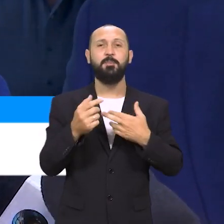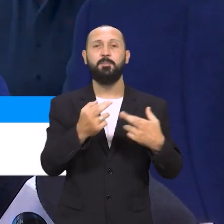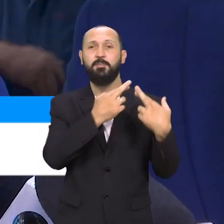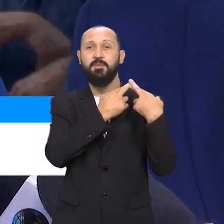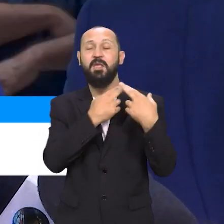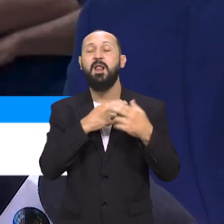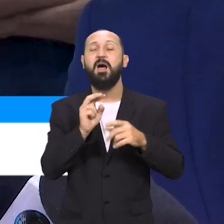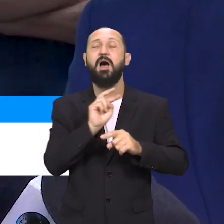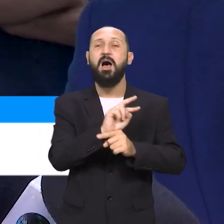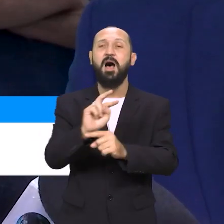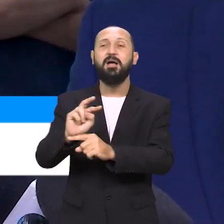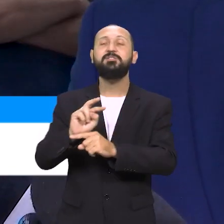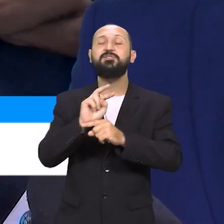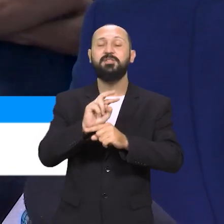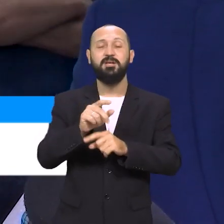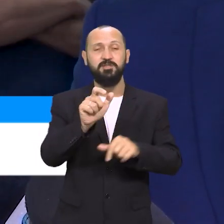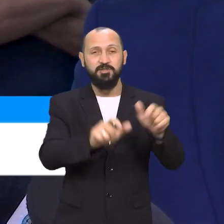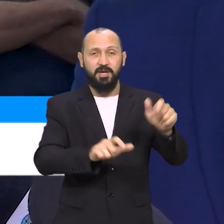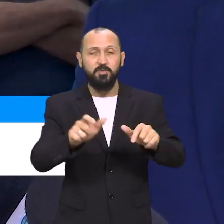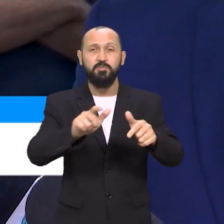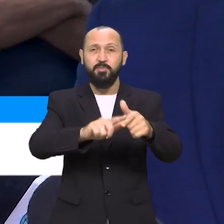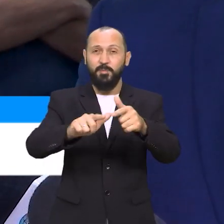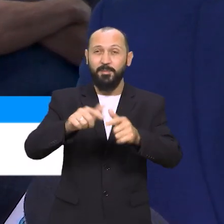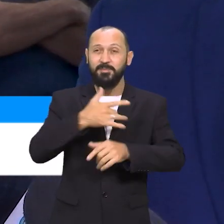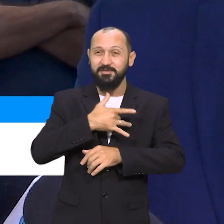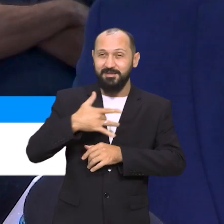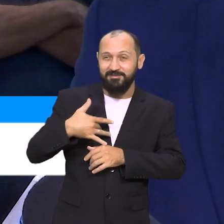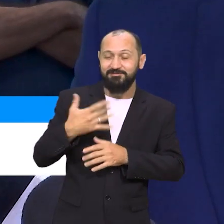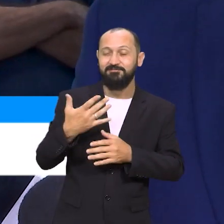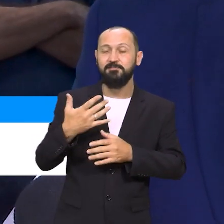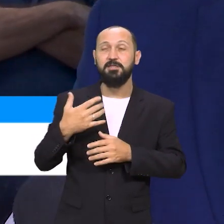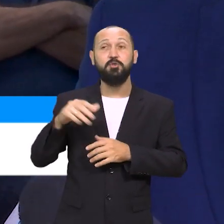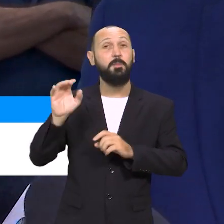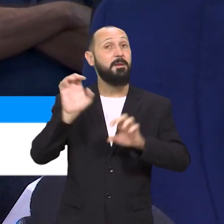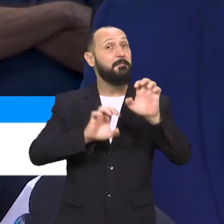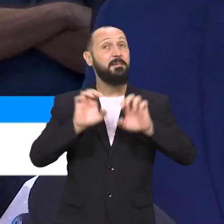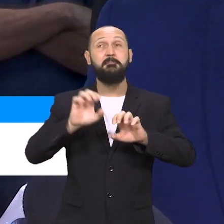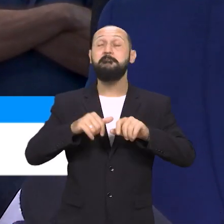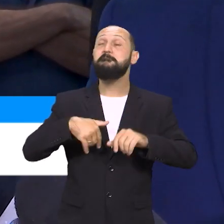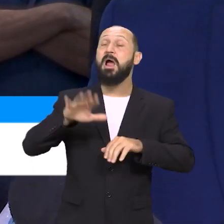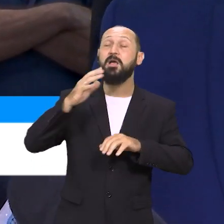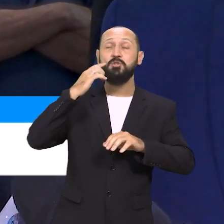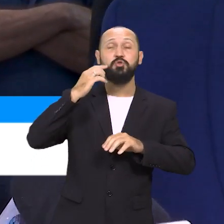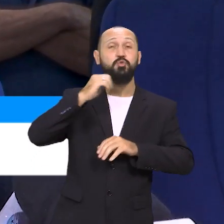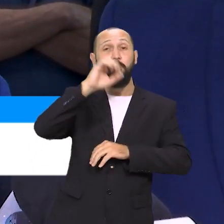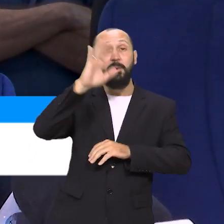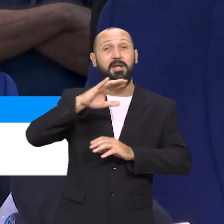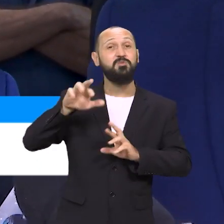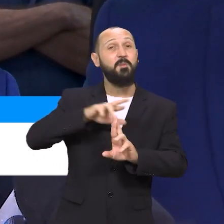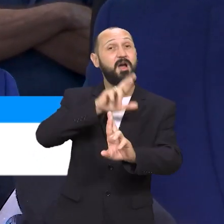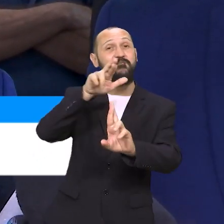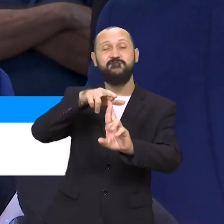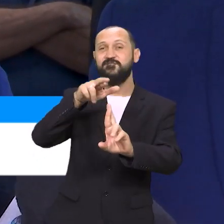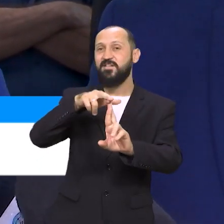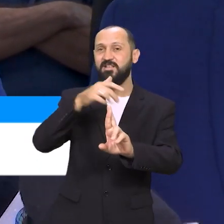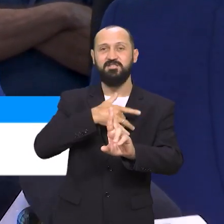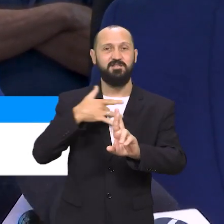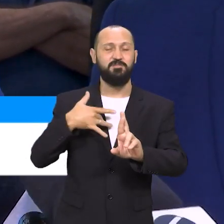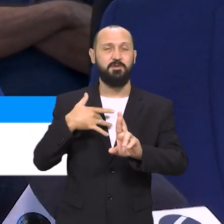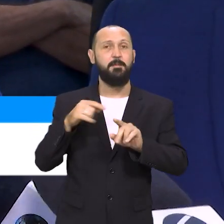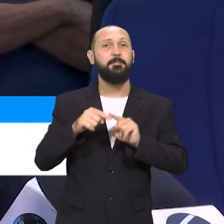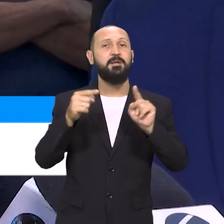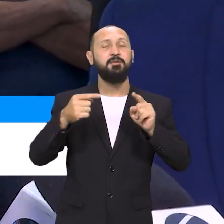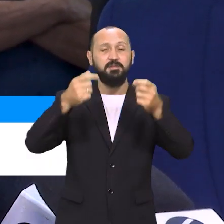como atendimento à saúde do servidor, como uma das principais empresas do Brasil e no Mato Grosso do Sul, um exemplo na saúde,